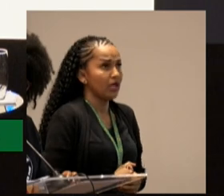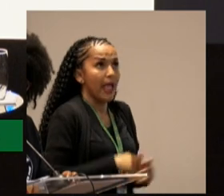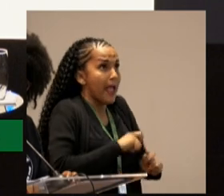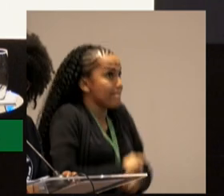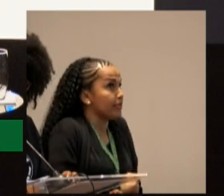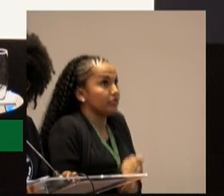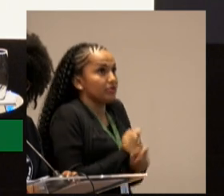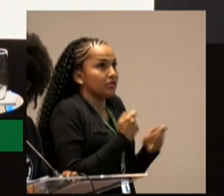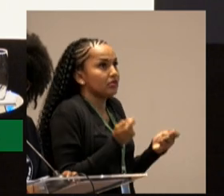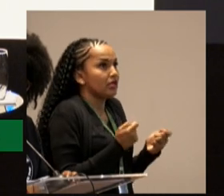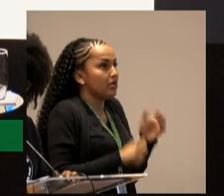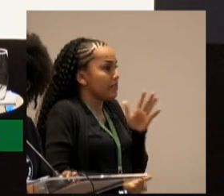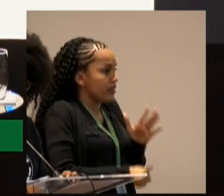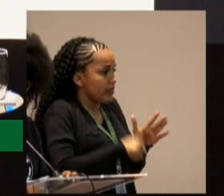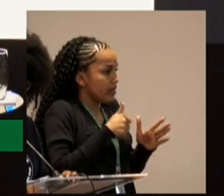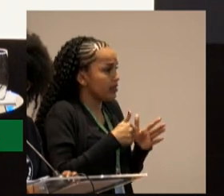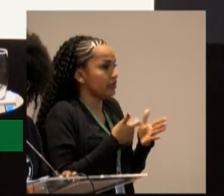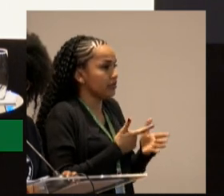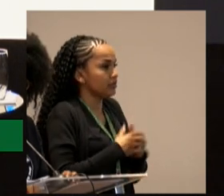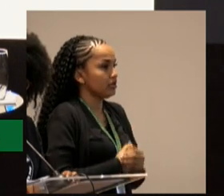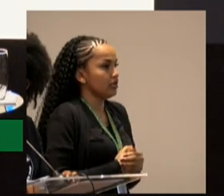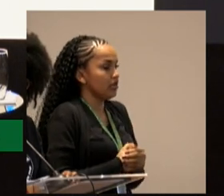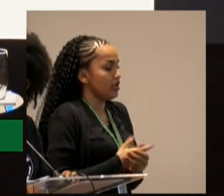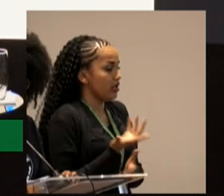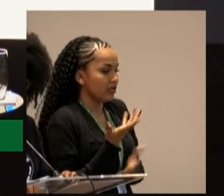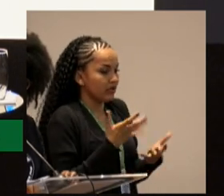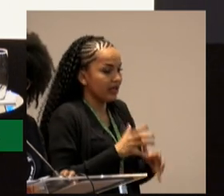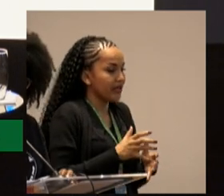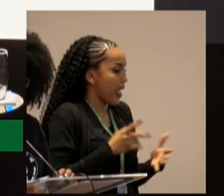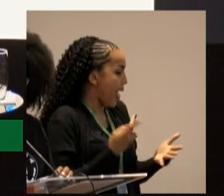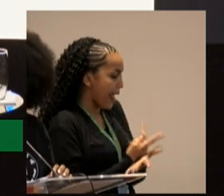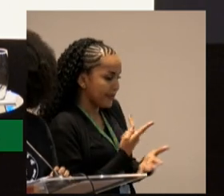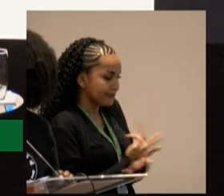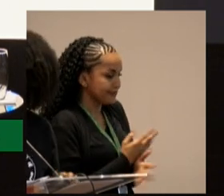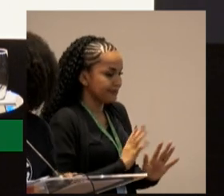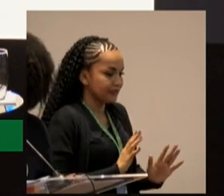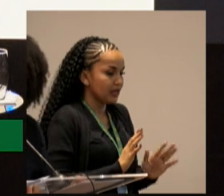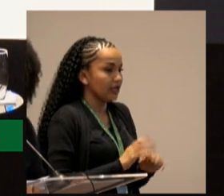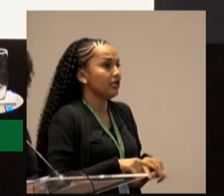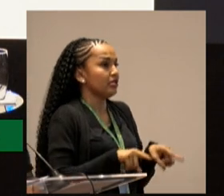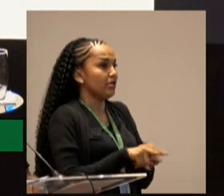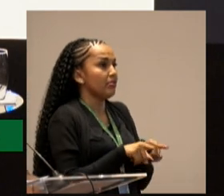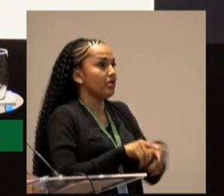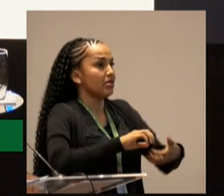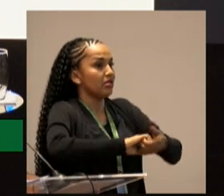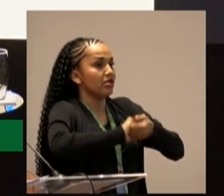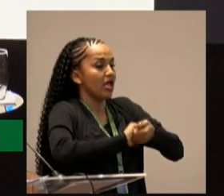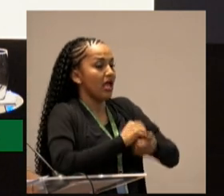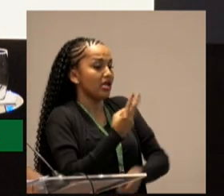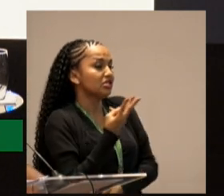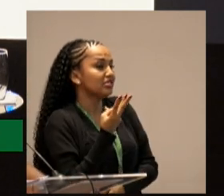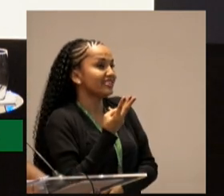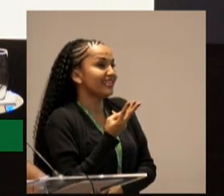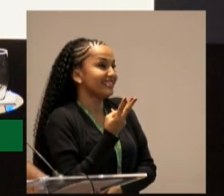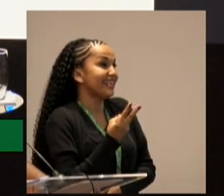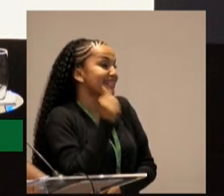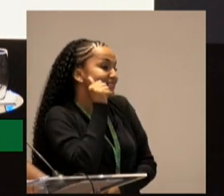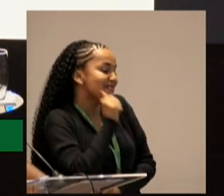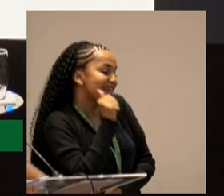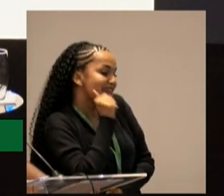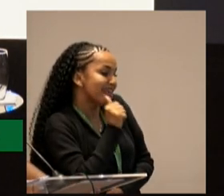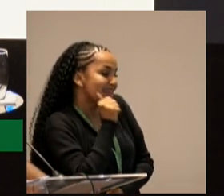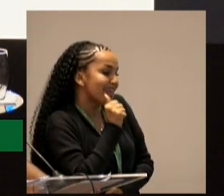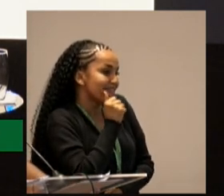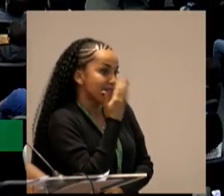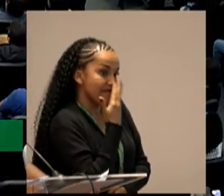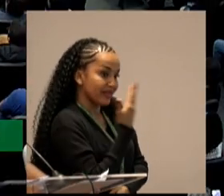impossível, primeiramente quero cometer não quero cometer a gafe, e também saudar essas três mulheres damas aqui à